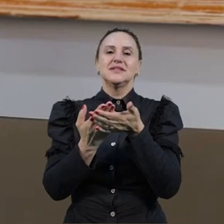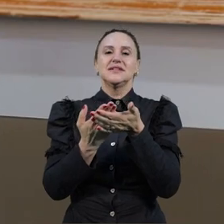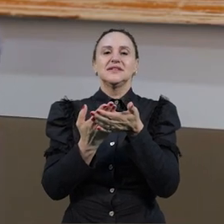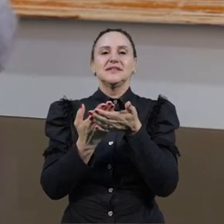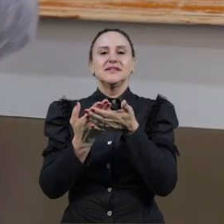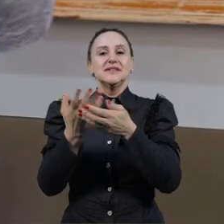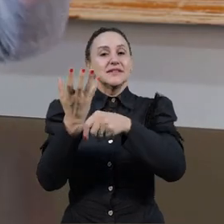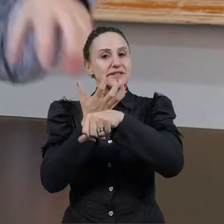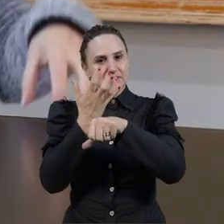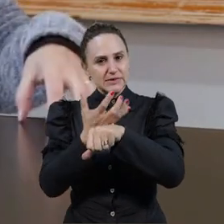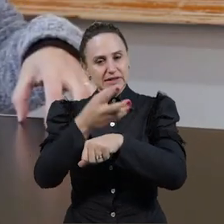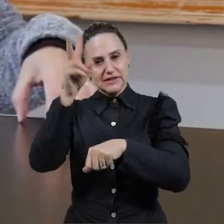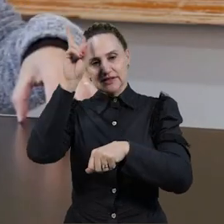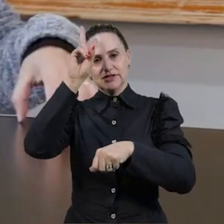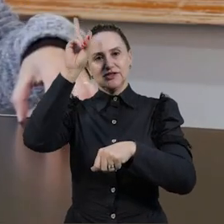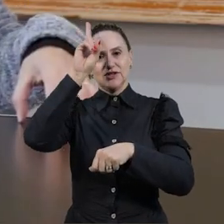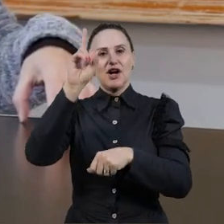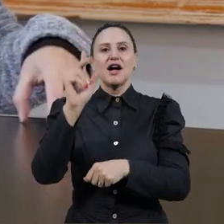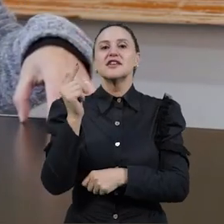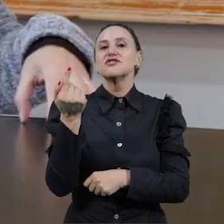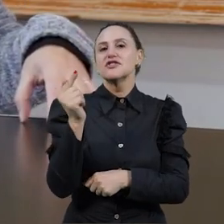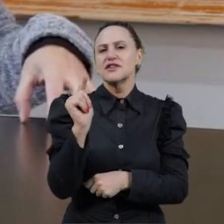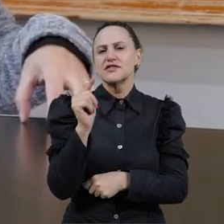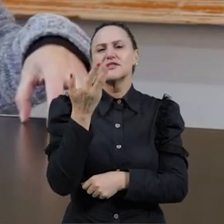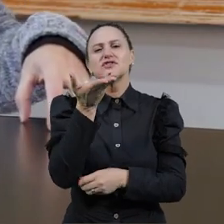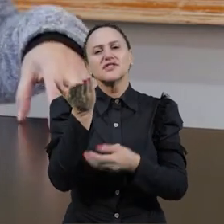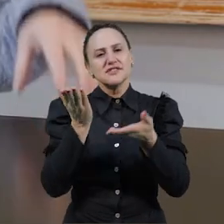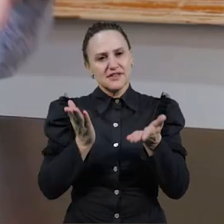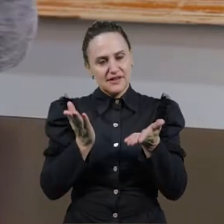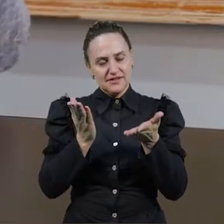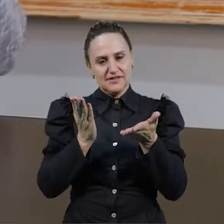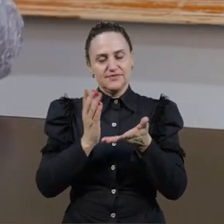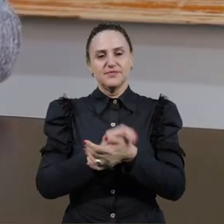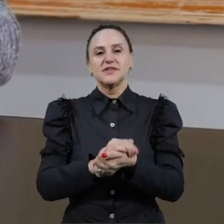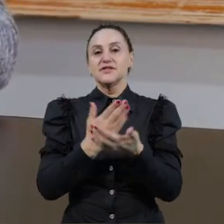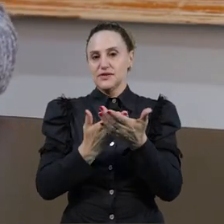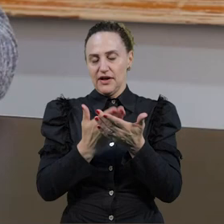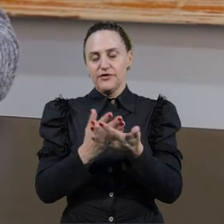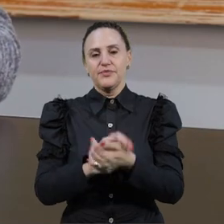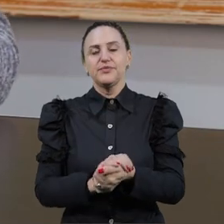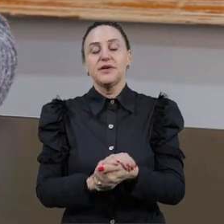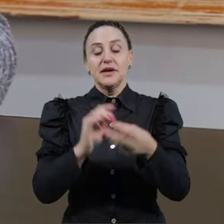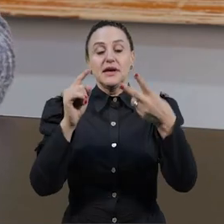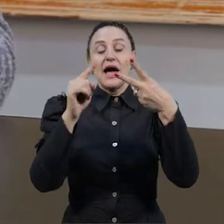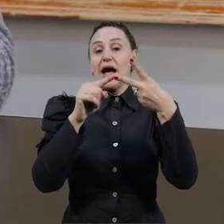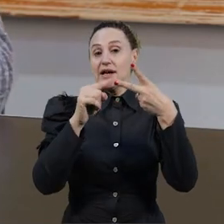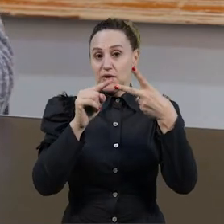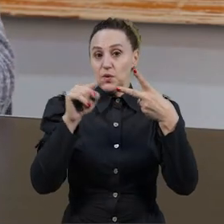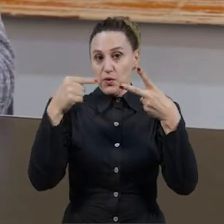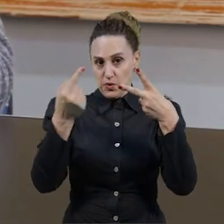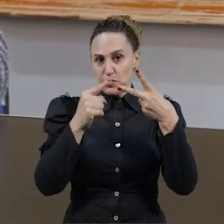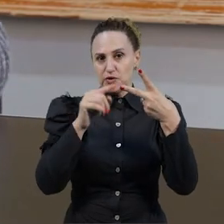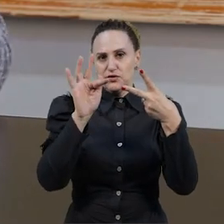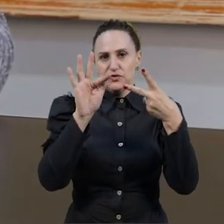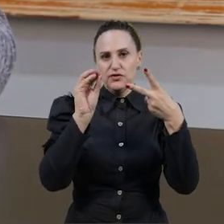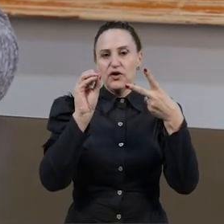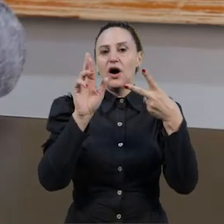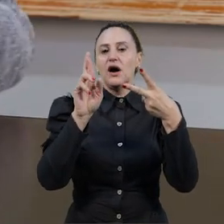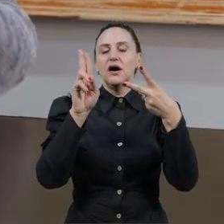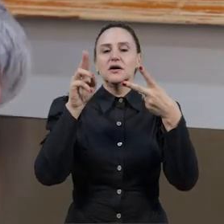de histórias de geografia Quando vocês estavam no ensino fundamental o outro fórum será direcionado